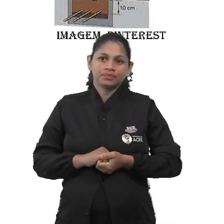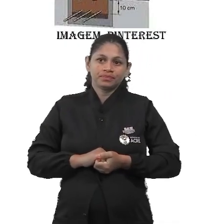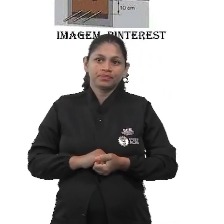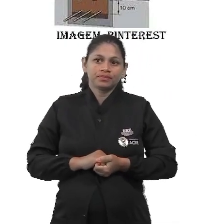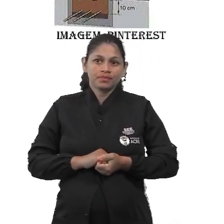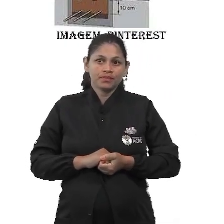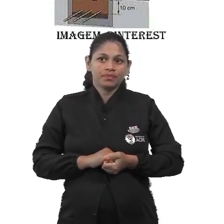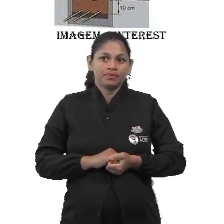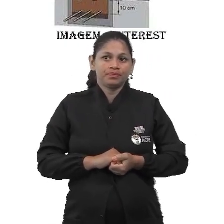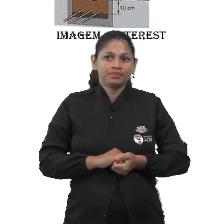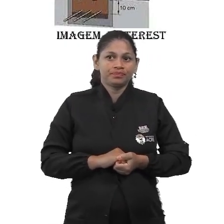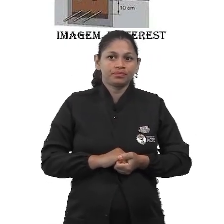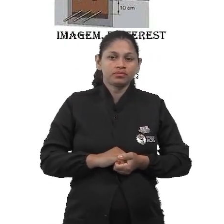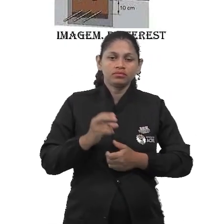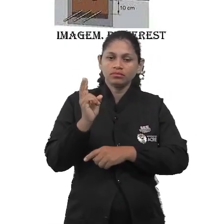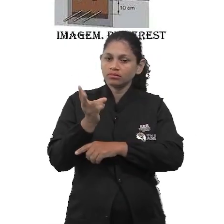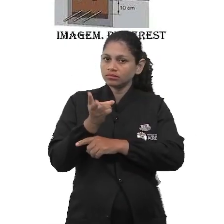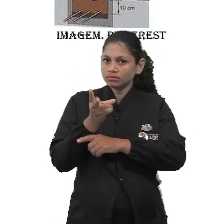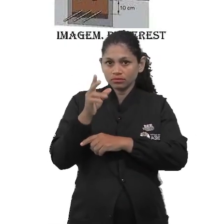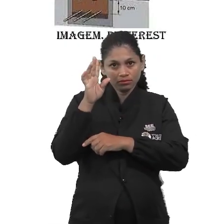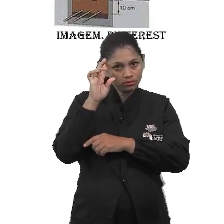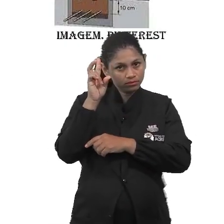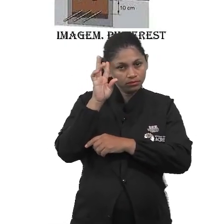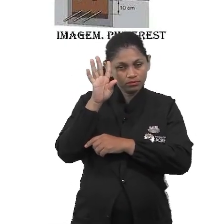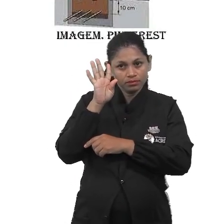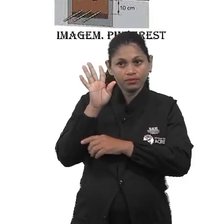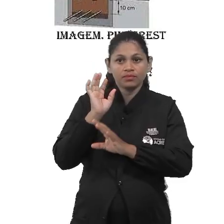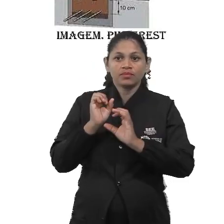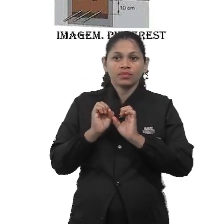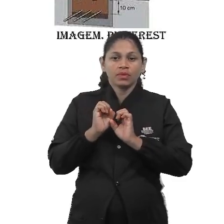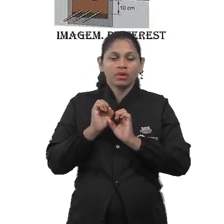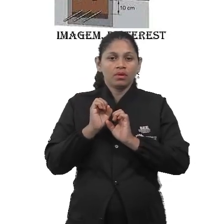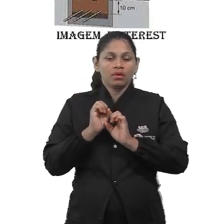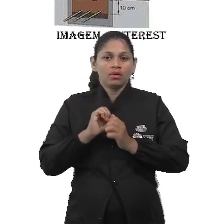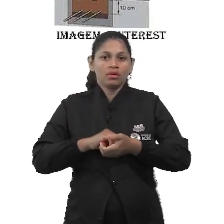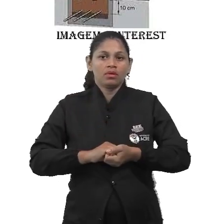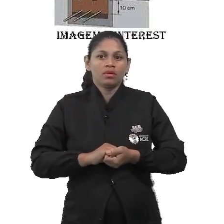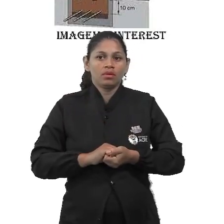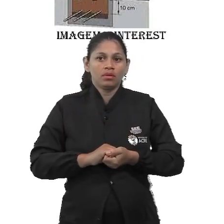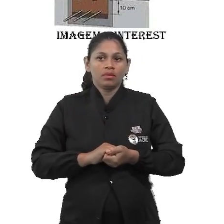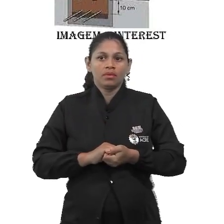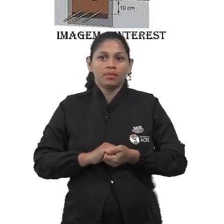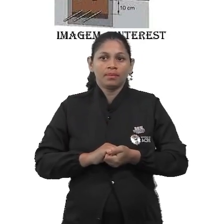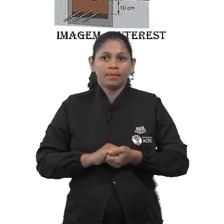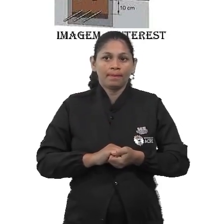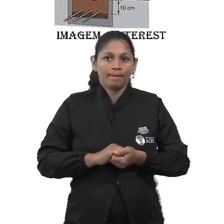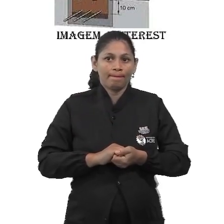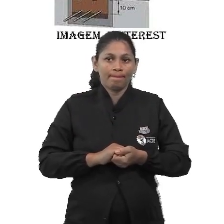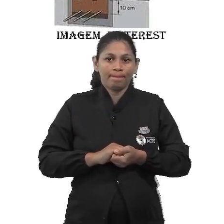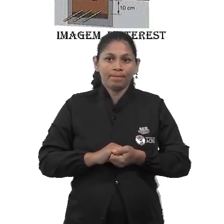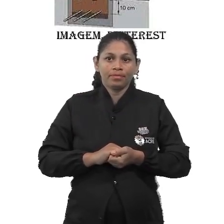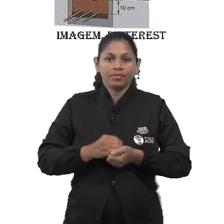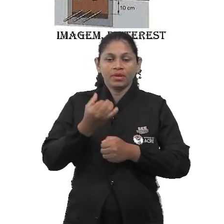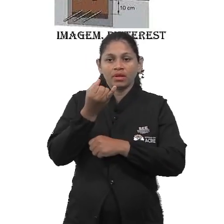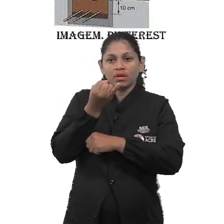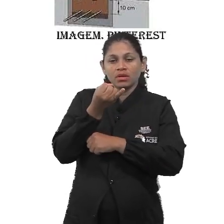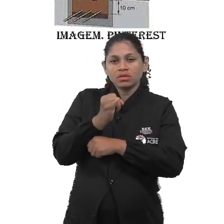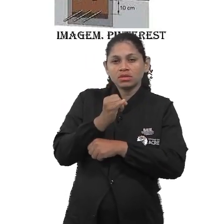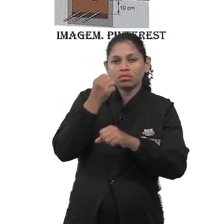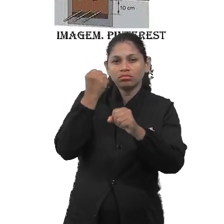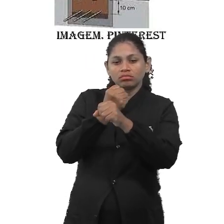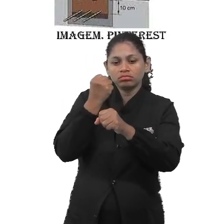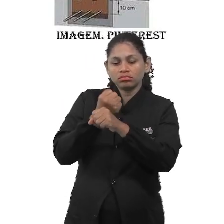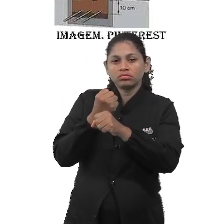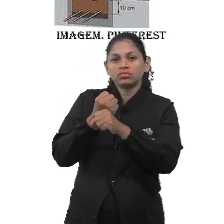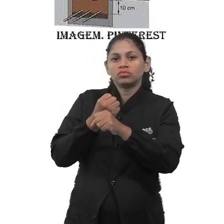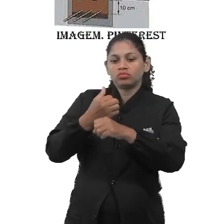Vezes, vamos de novo, mesma ideia, sempre referendando aqui a questão do x, tá? Dá uma olhadinha agora. Se para construir 36